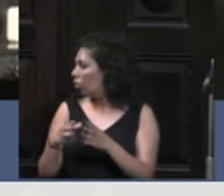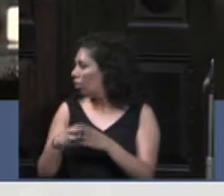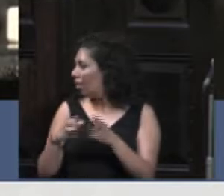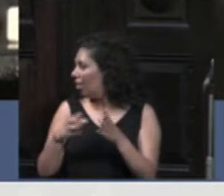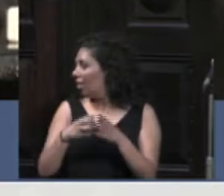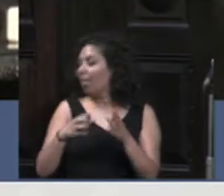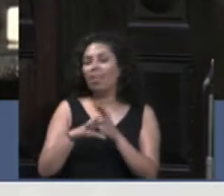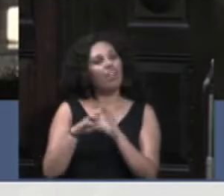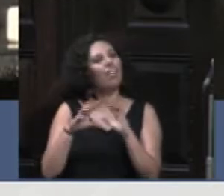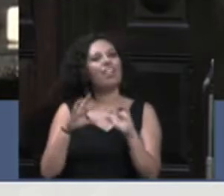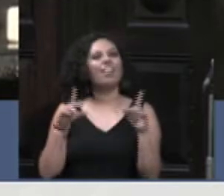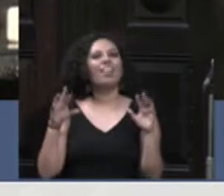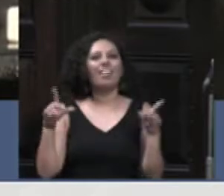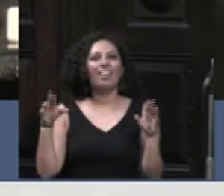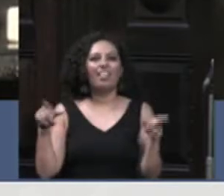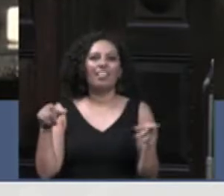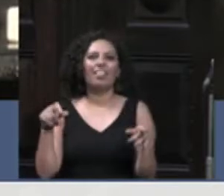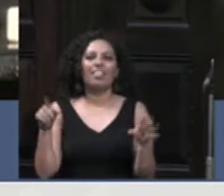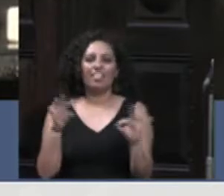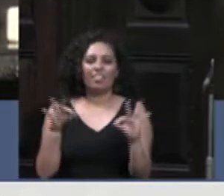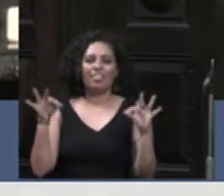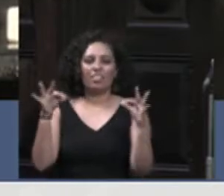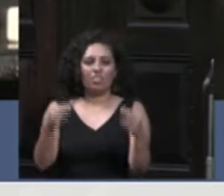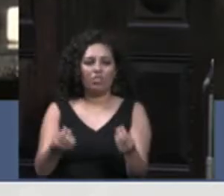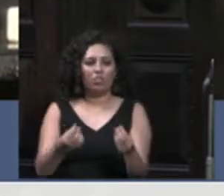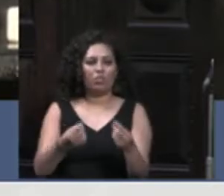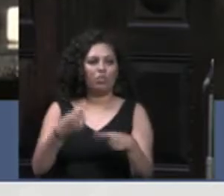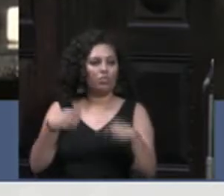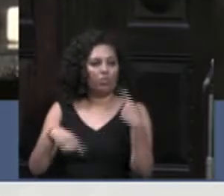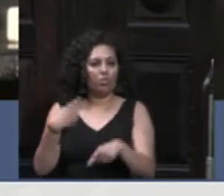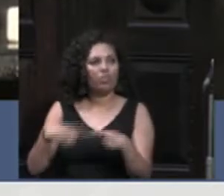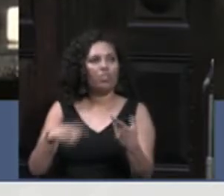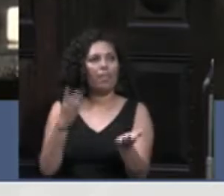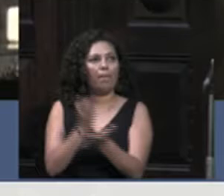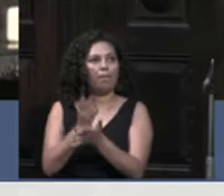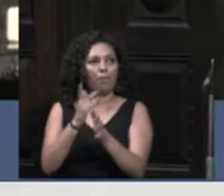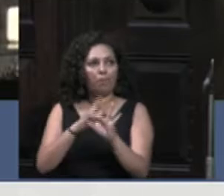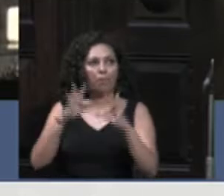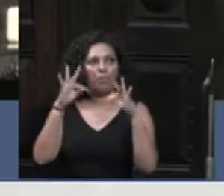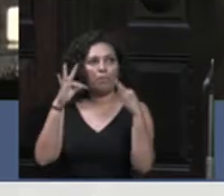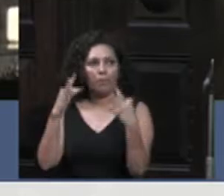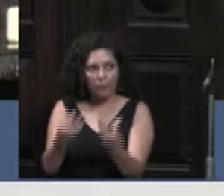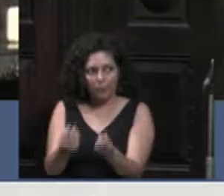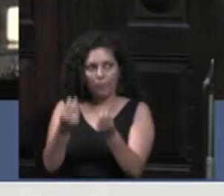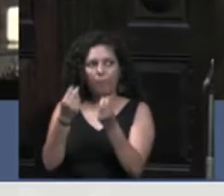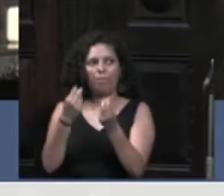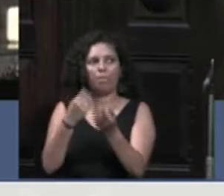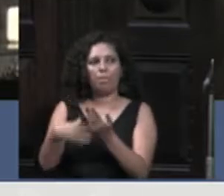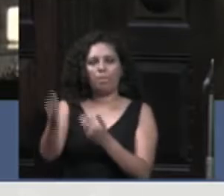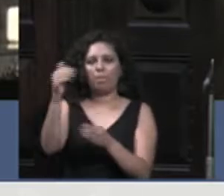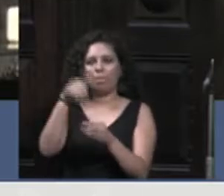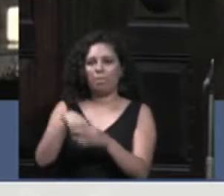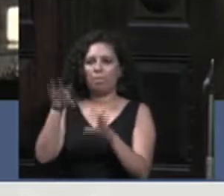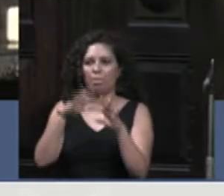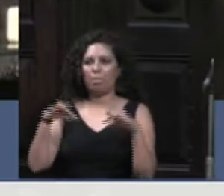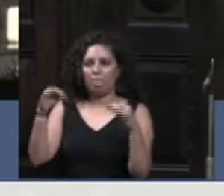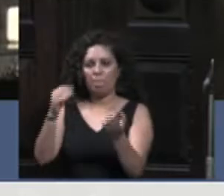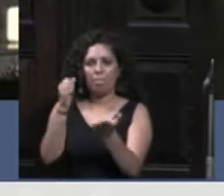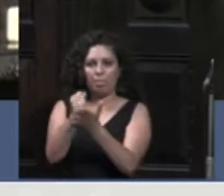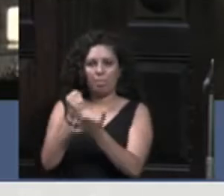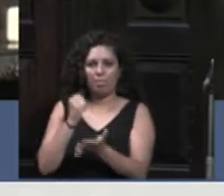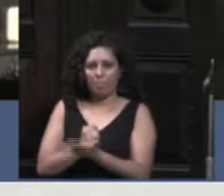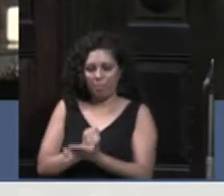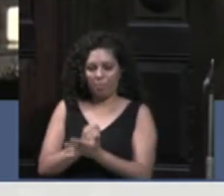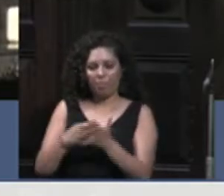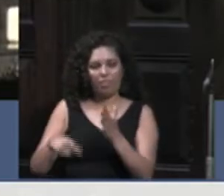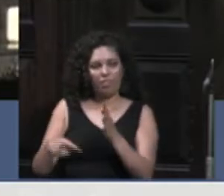pela condicionalidade. Relator deputado Chiquinho da Mangueira. Em discussão, não havendo quem queira discutir, encerrada a discussão. Em votação, senhores que aprovam a comissão aprovada, em